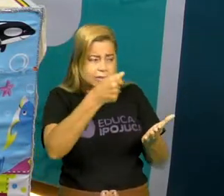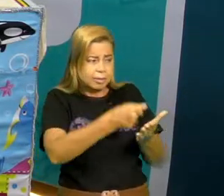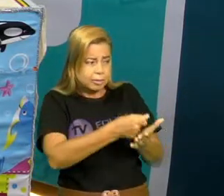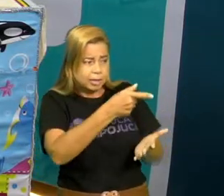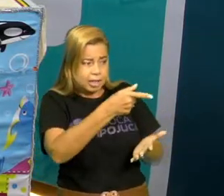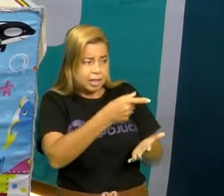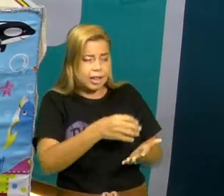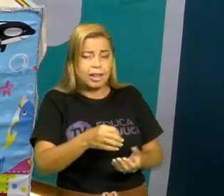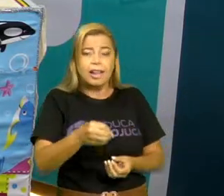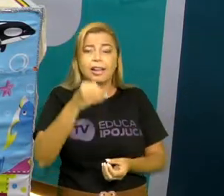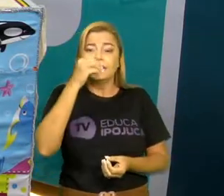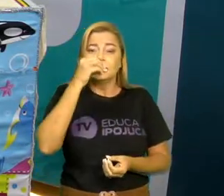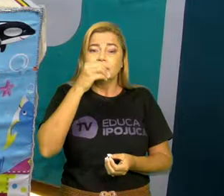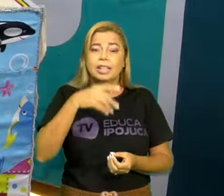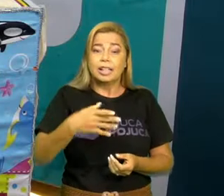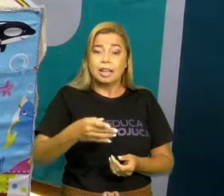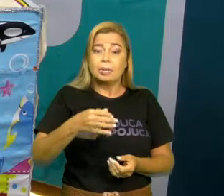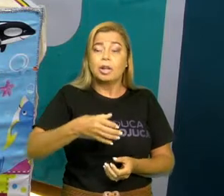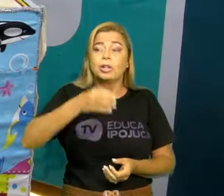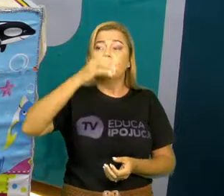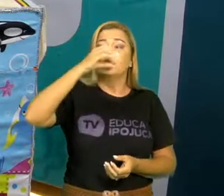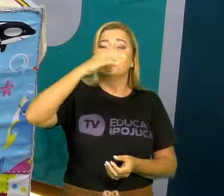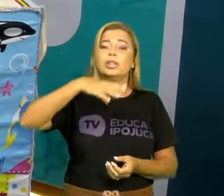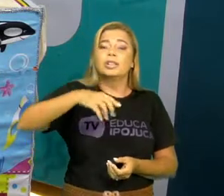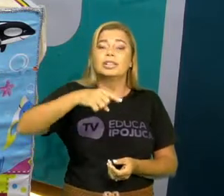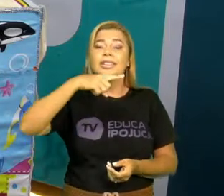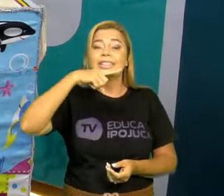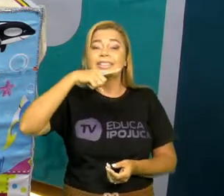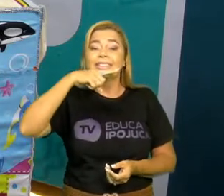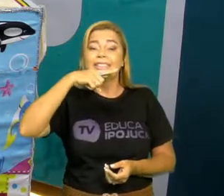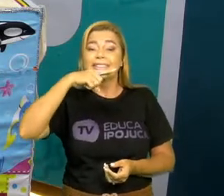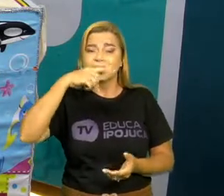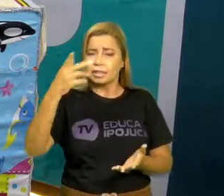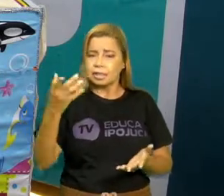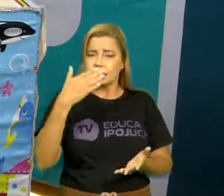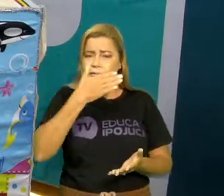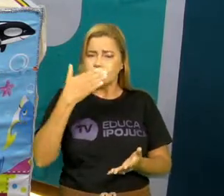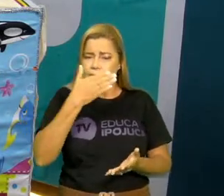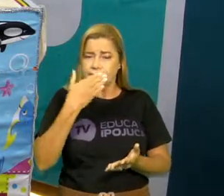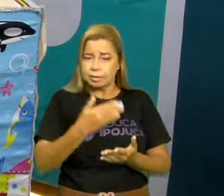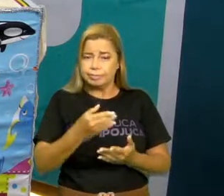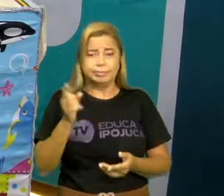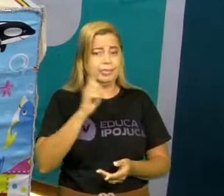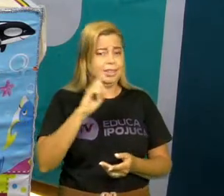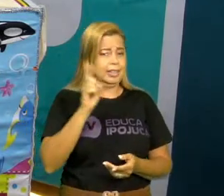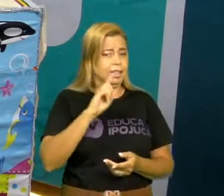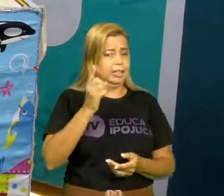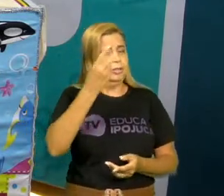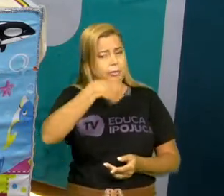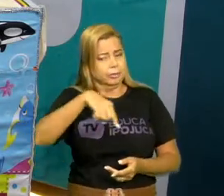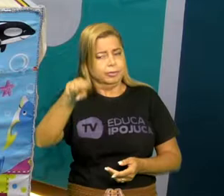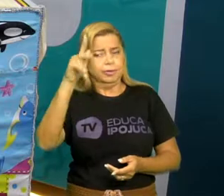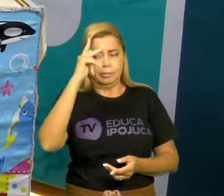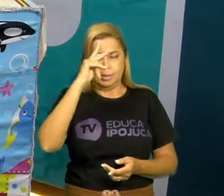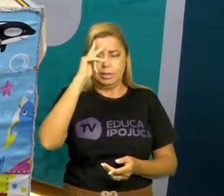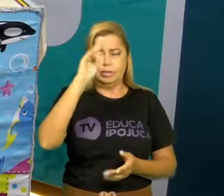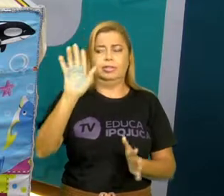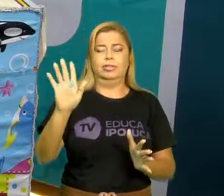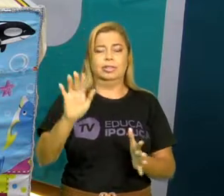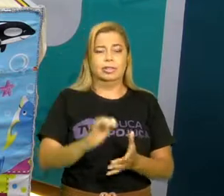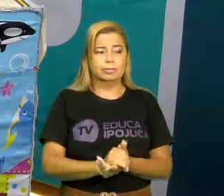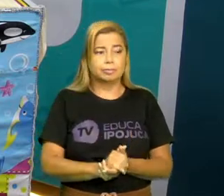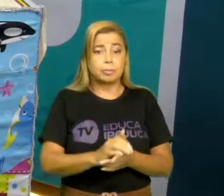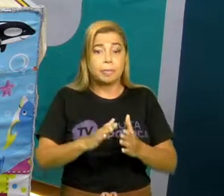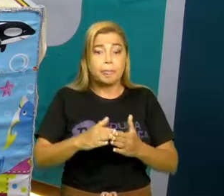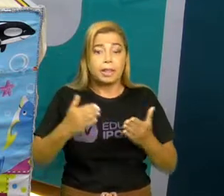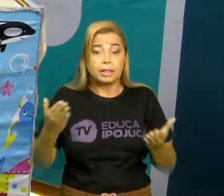Pra tomar com caldo de cana. Não, esquece a coxinha. Tá certo? Vamos pra nossa história, né? É isso, criançada? Então, ó,